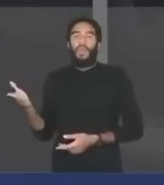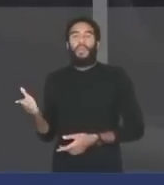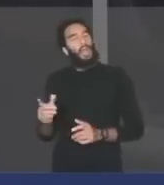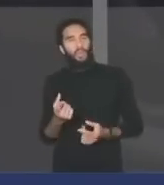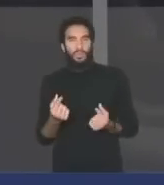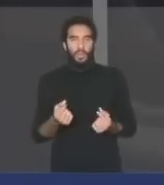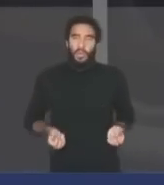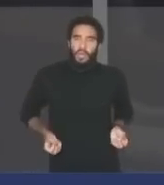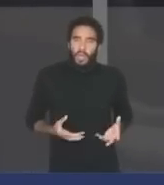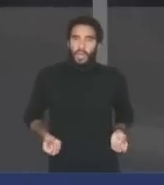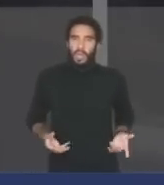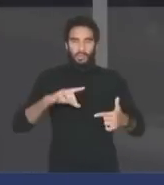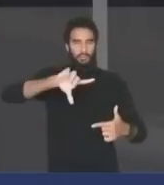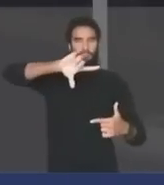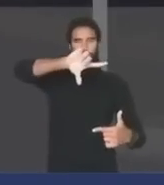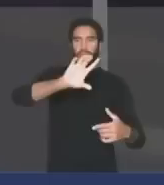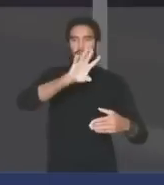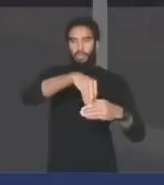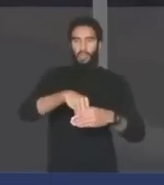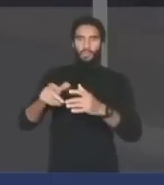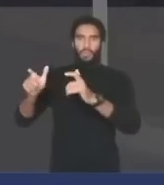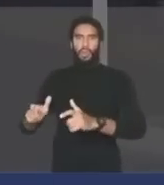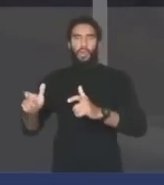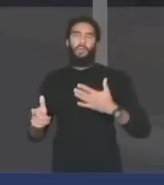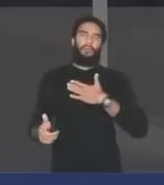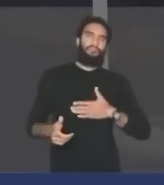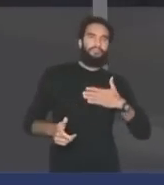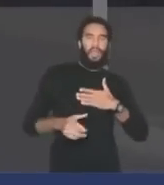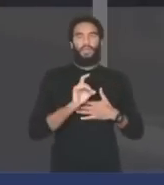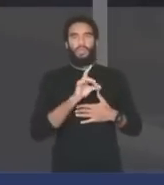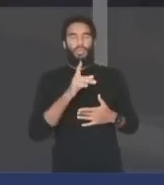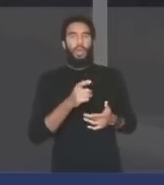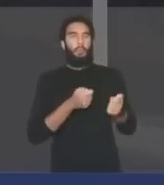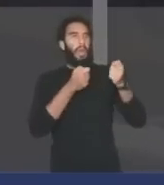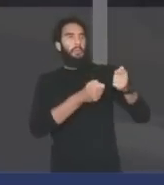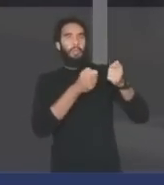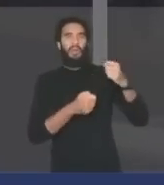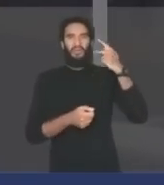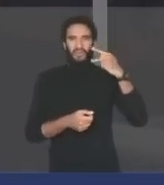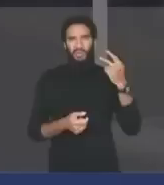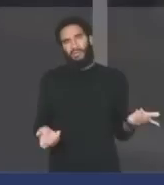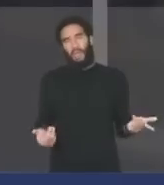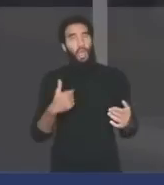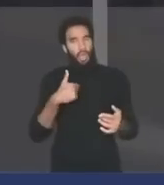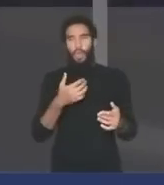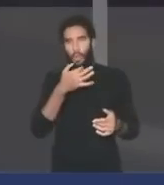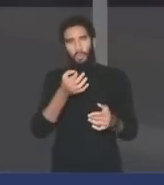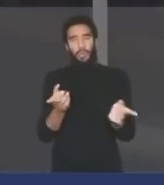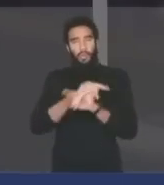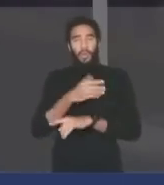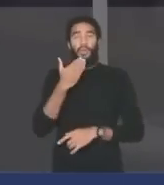recurso para colocar a identificação dentro do seu estabelecimento para agradar militância política. Eu quero dizer que sou contra, peço o voto dos